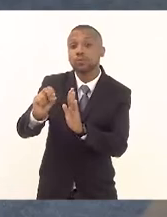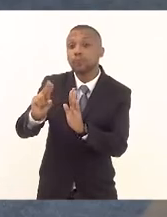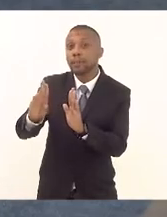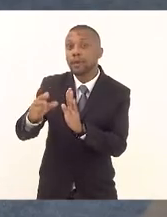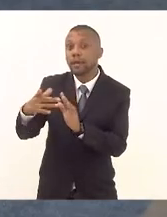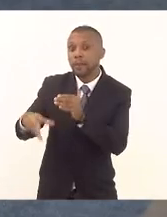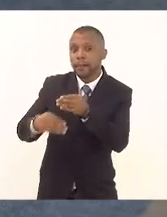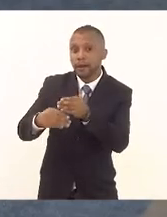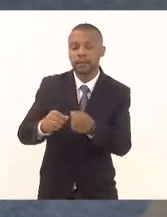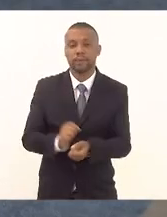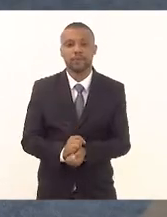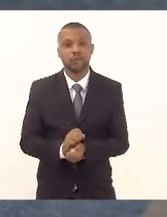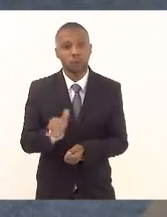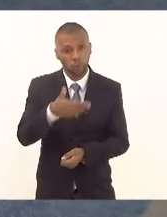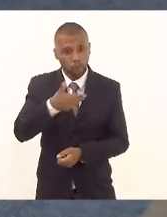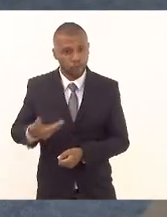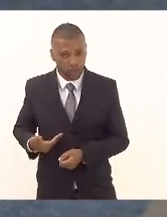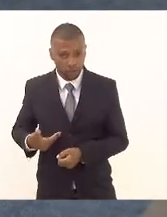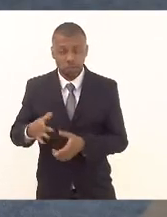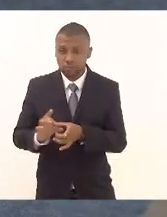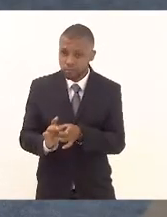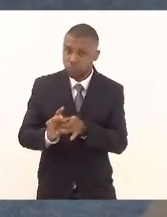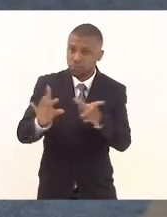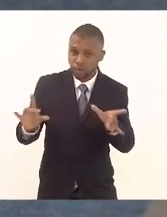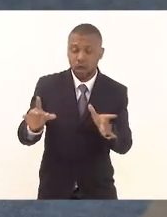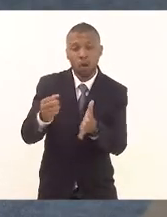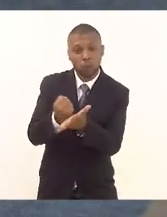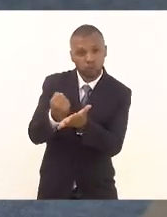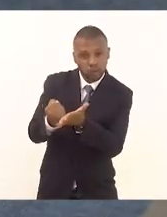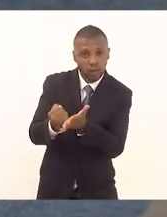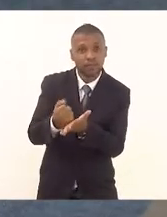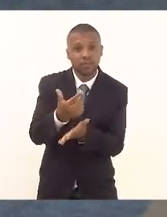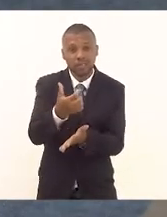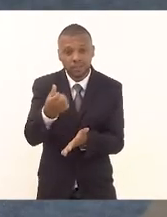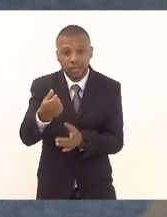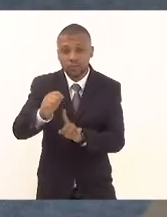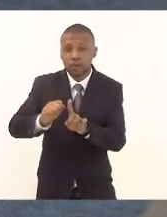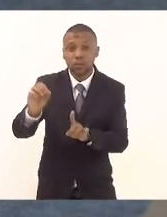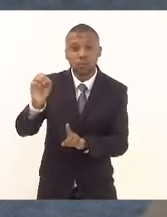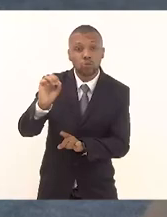Fica o Poder Executivo autorizado a aderir ao convênio 179 de 6 de